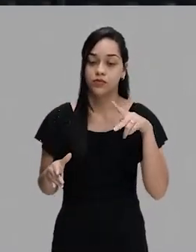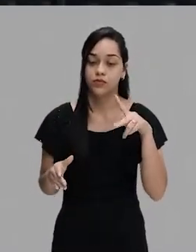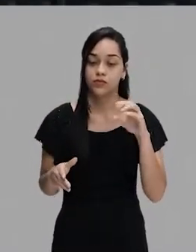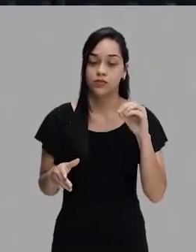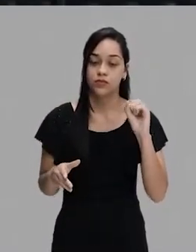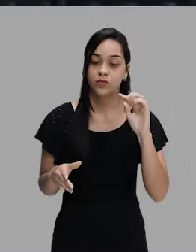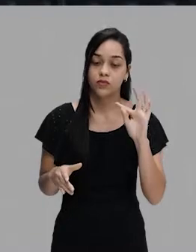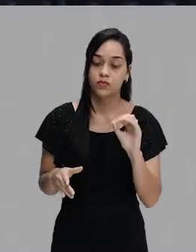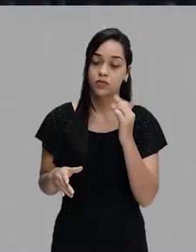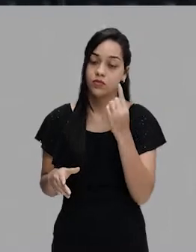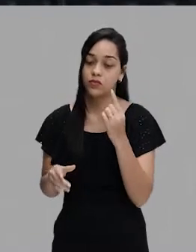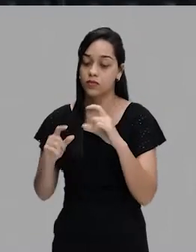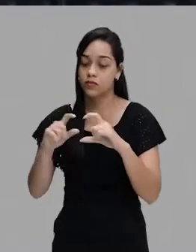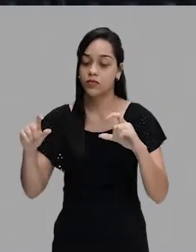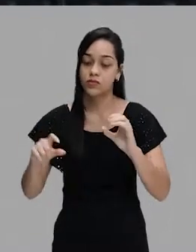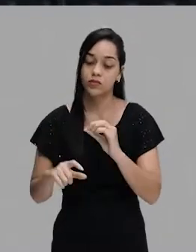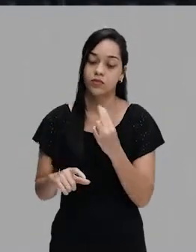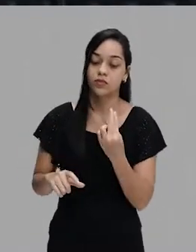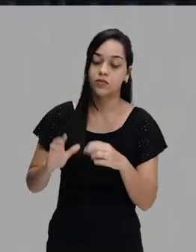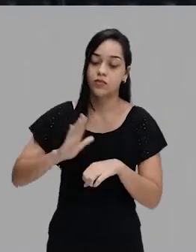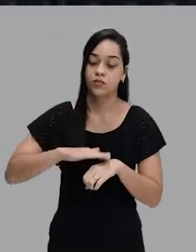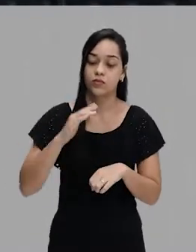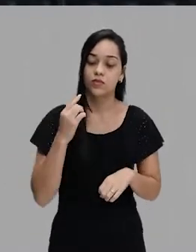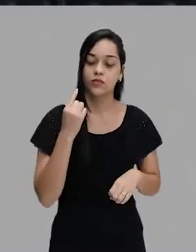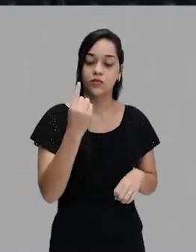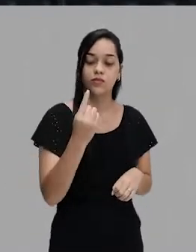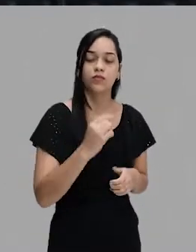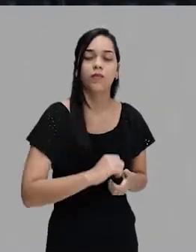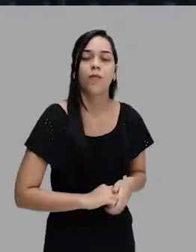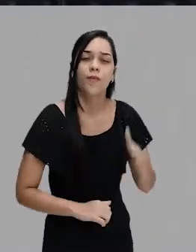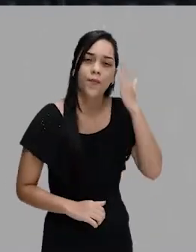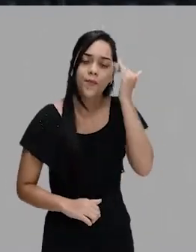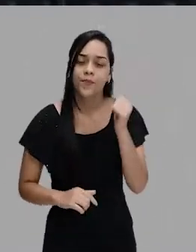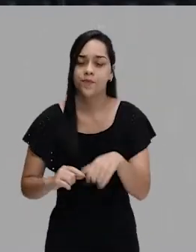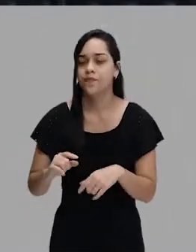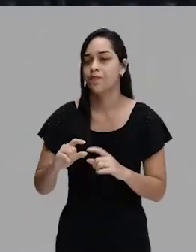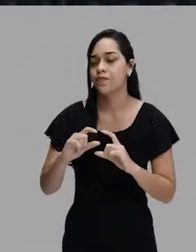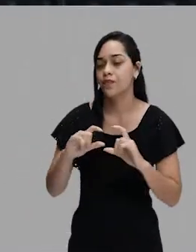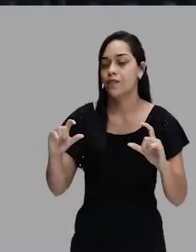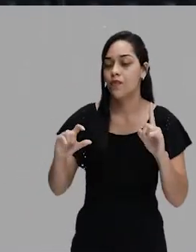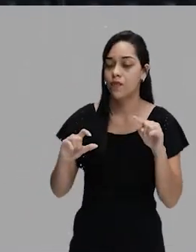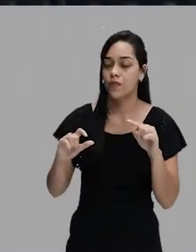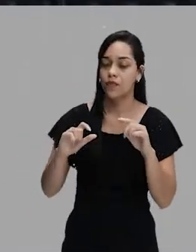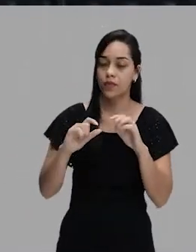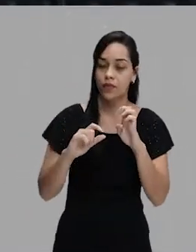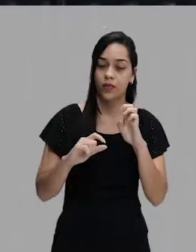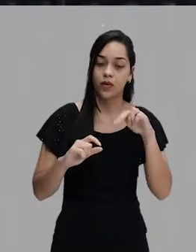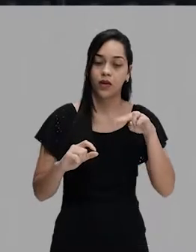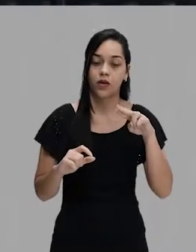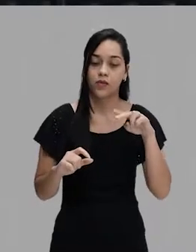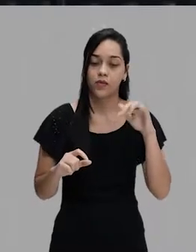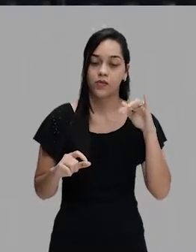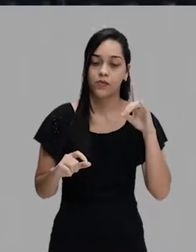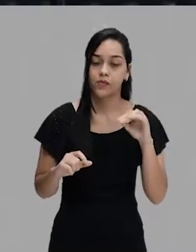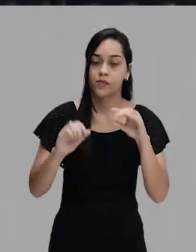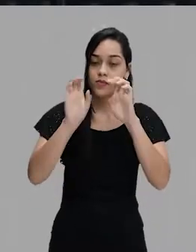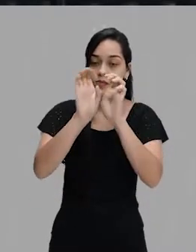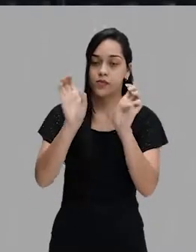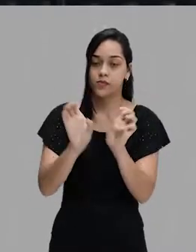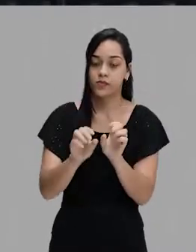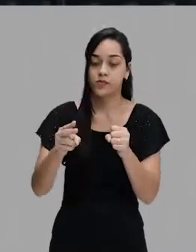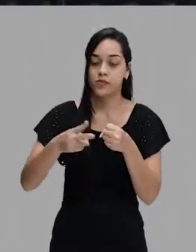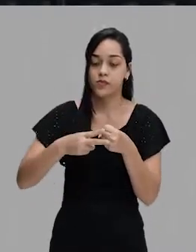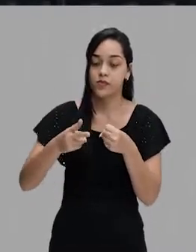uma oração ou mais de uma oração. Sabe que oração é aquele enunciado que se estrutura em torno de um